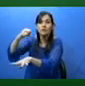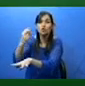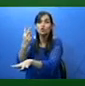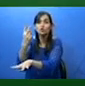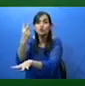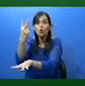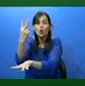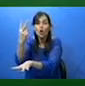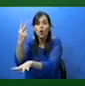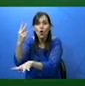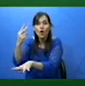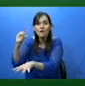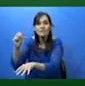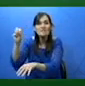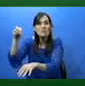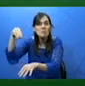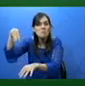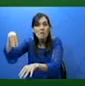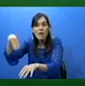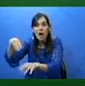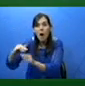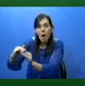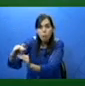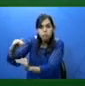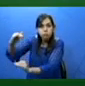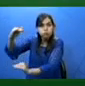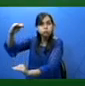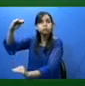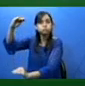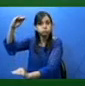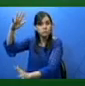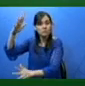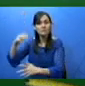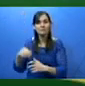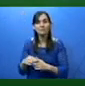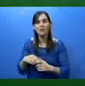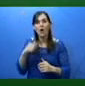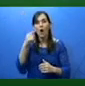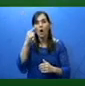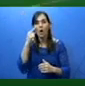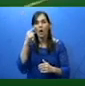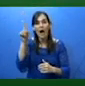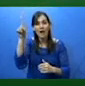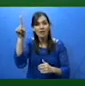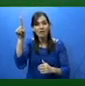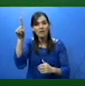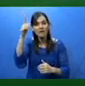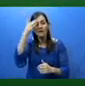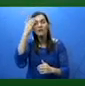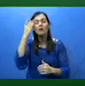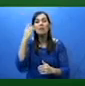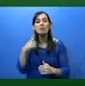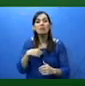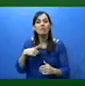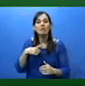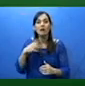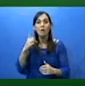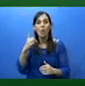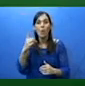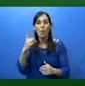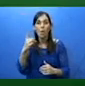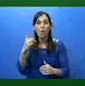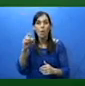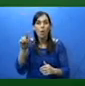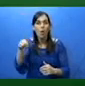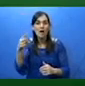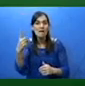É alto 2 metros? Muito alto. Aqui nessa trena tem 1,15 m, para vocês terem uma noção.